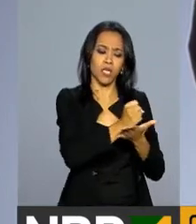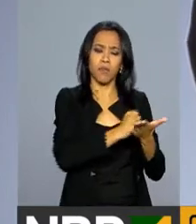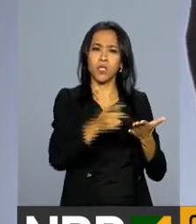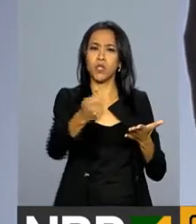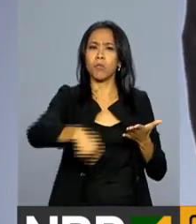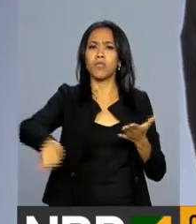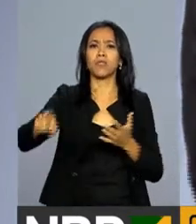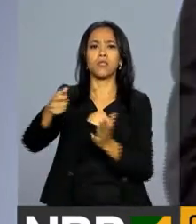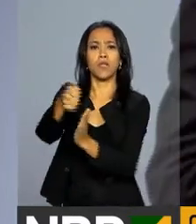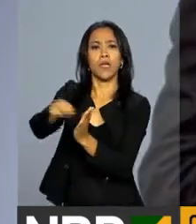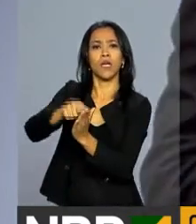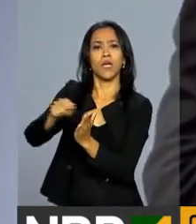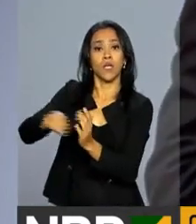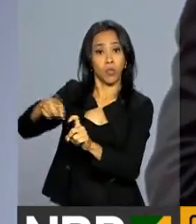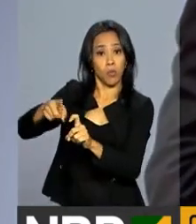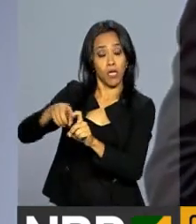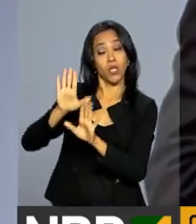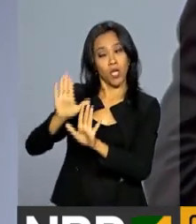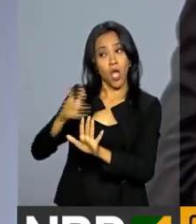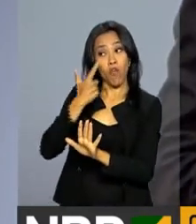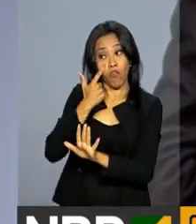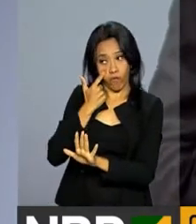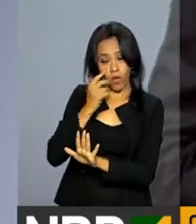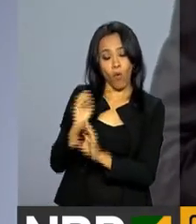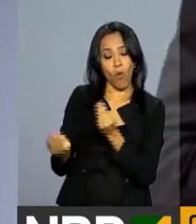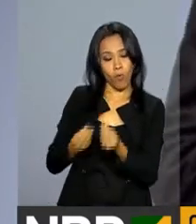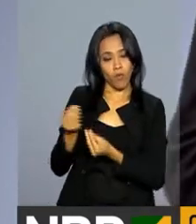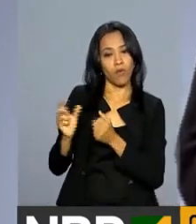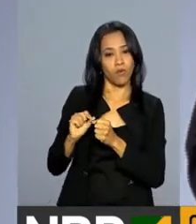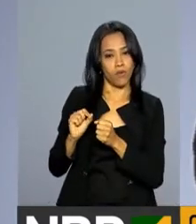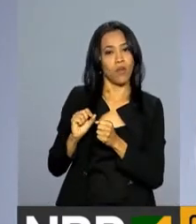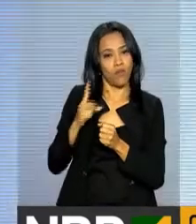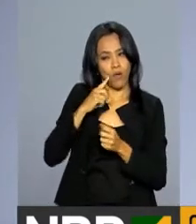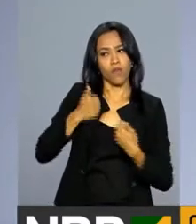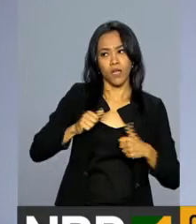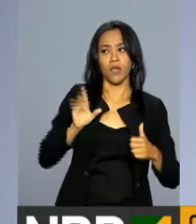médica o examinasse a sun vamos examinar esse assunto